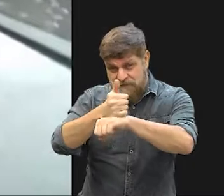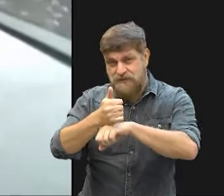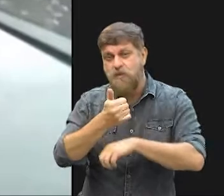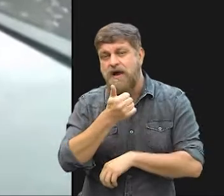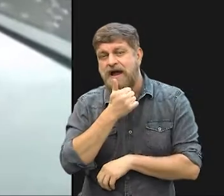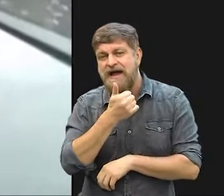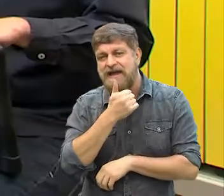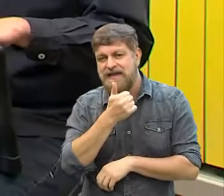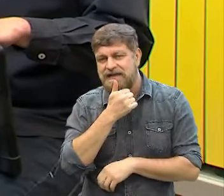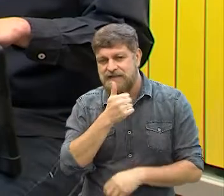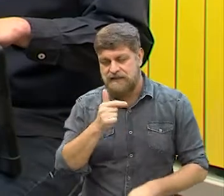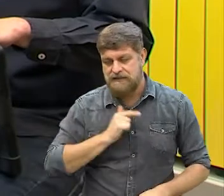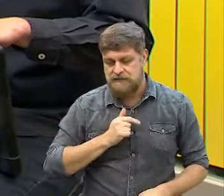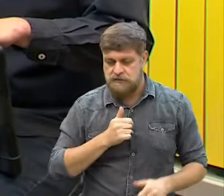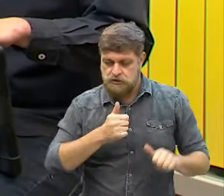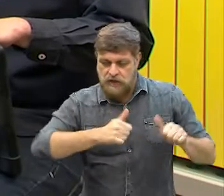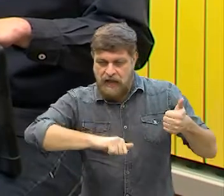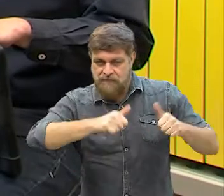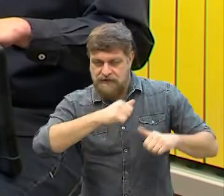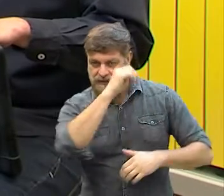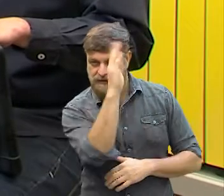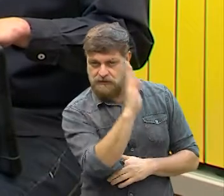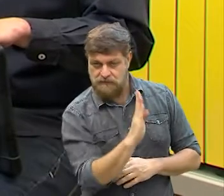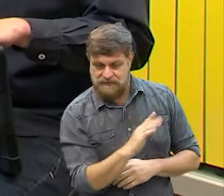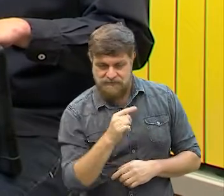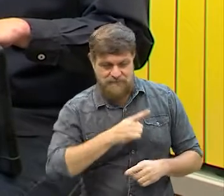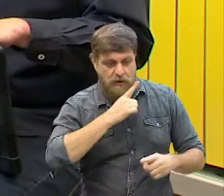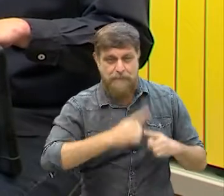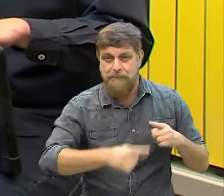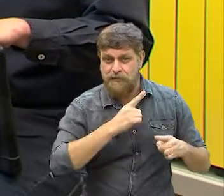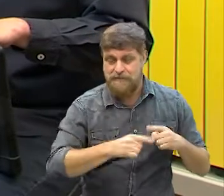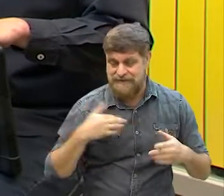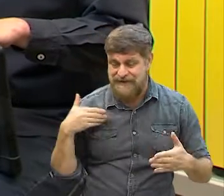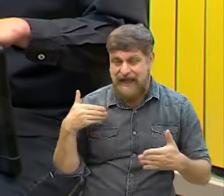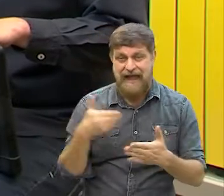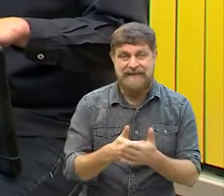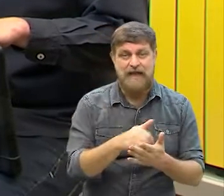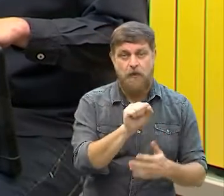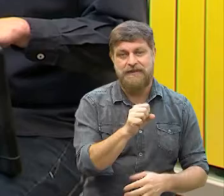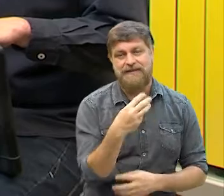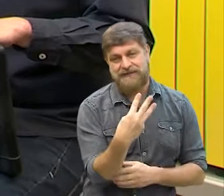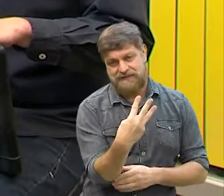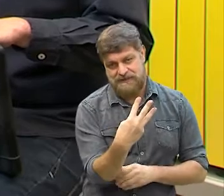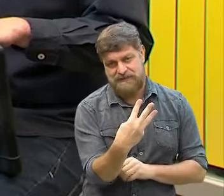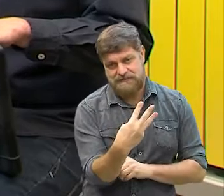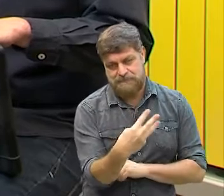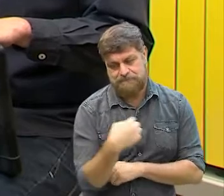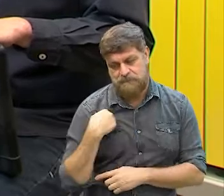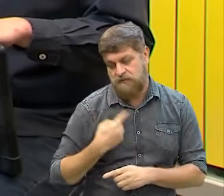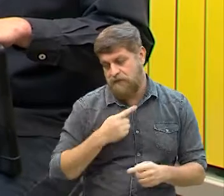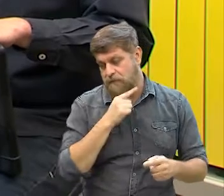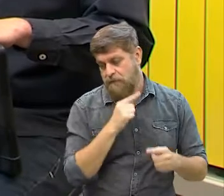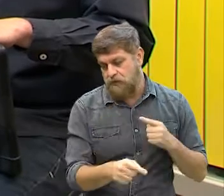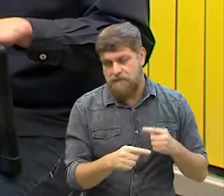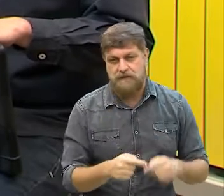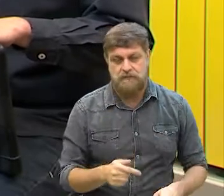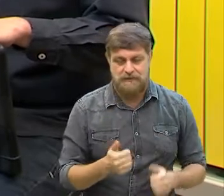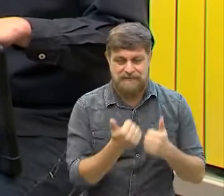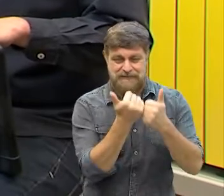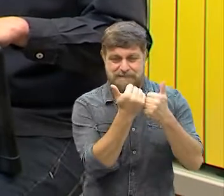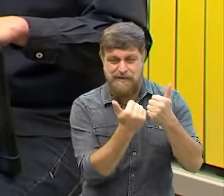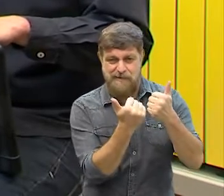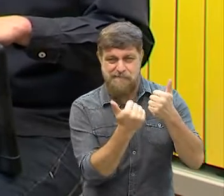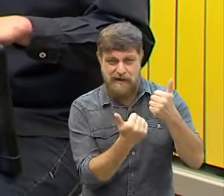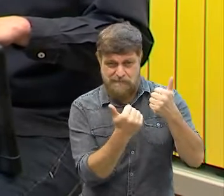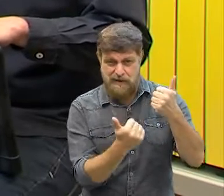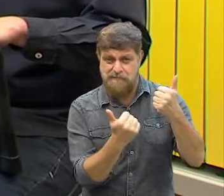mas ainda, se a gente analisar no Brasil, a gente foi proibida de jogar futebol até 83, né? Então, a gente está bem